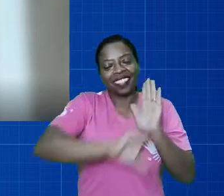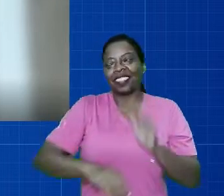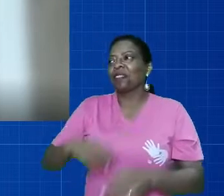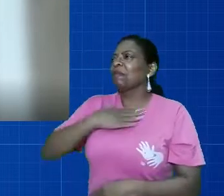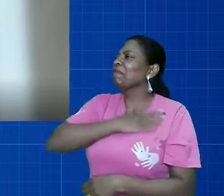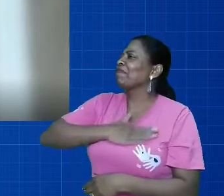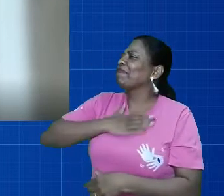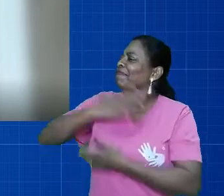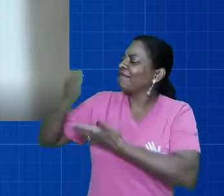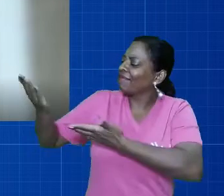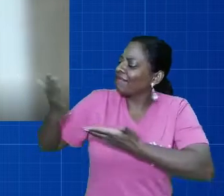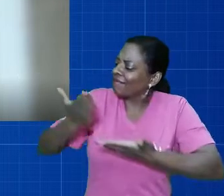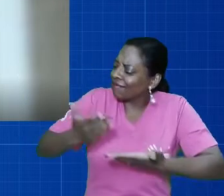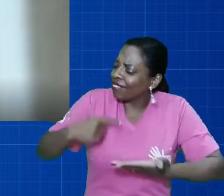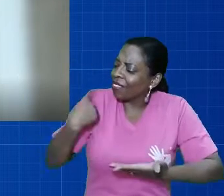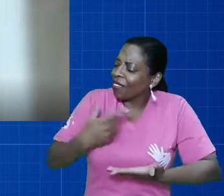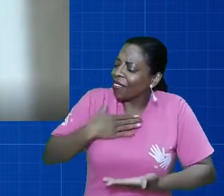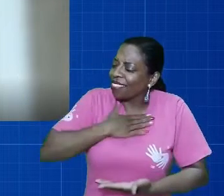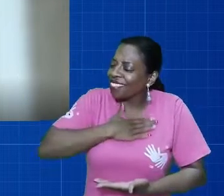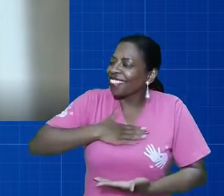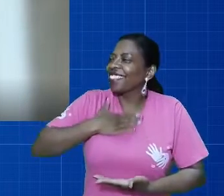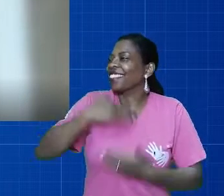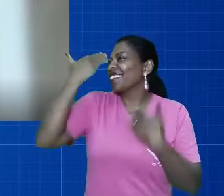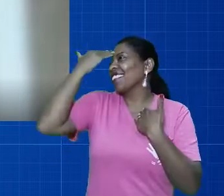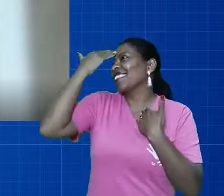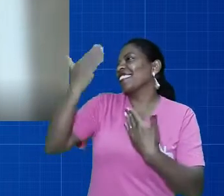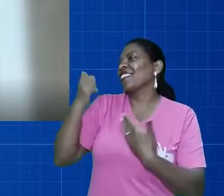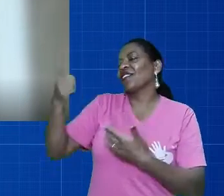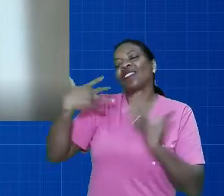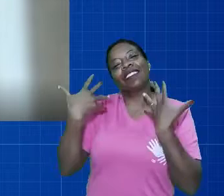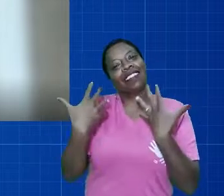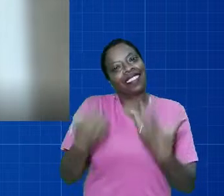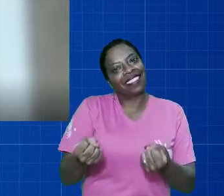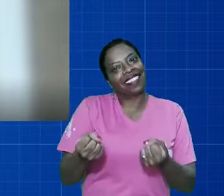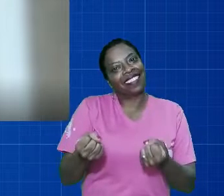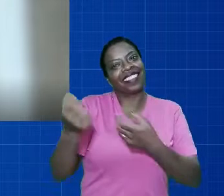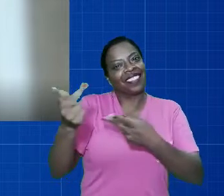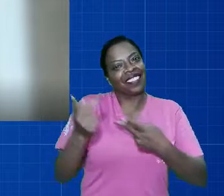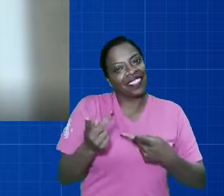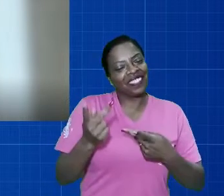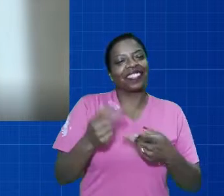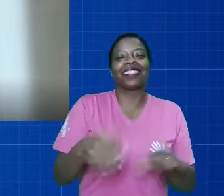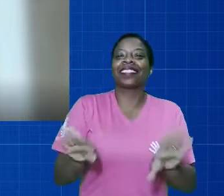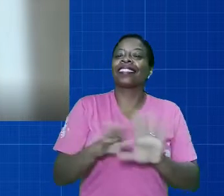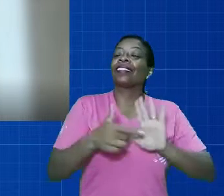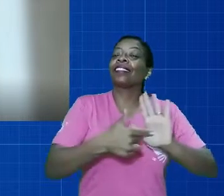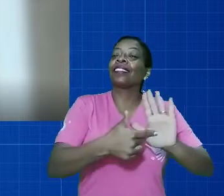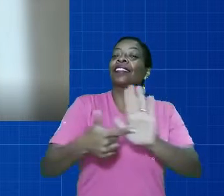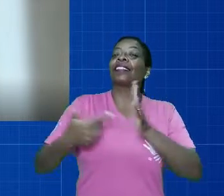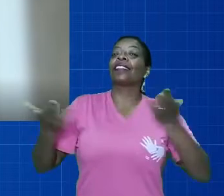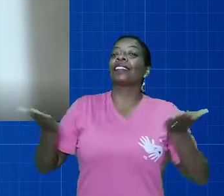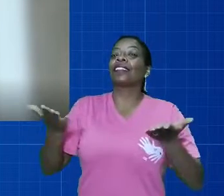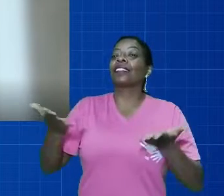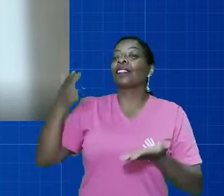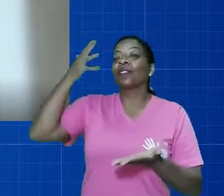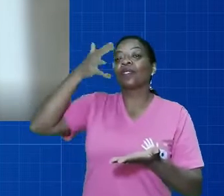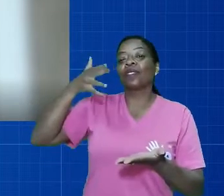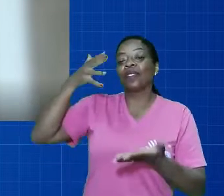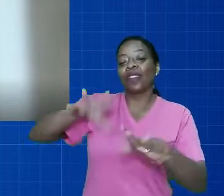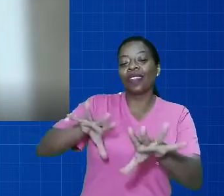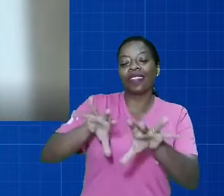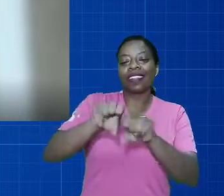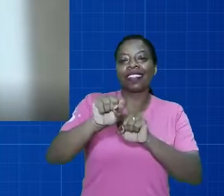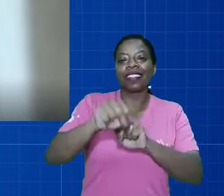muito, muito bem-vindo. Gratidão imensa por ter aceito o convite e abrilhantar aqui a